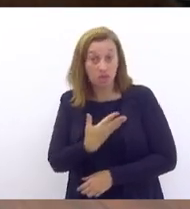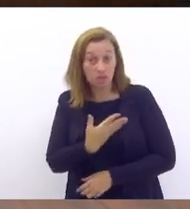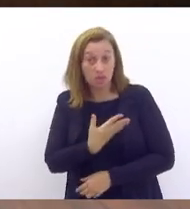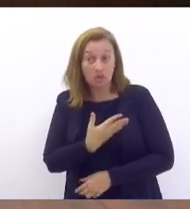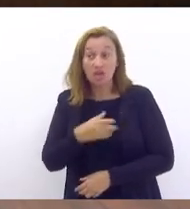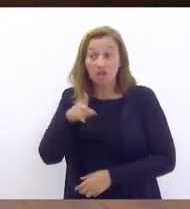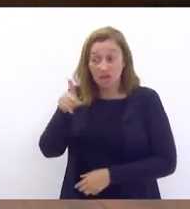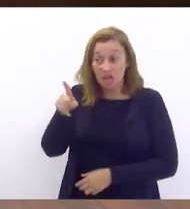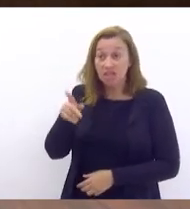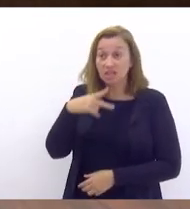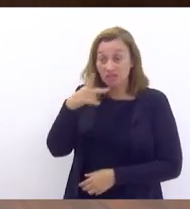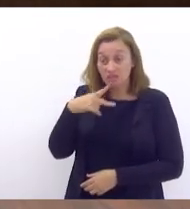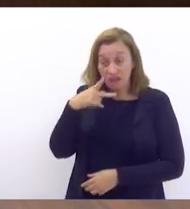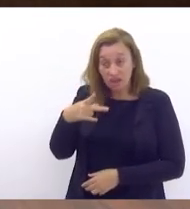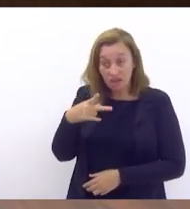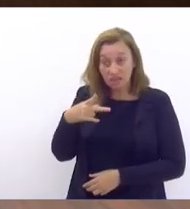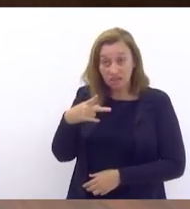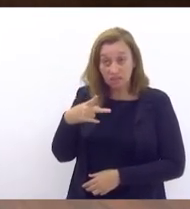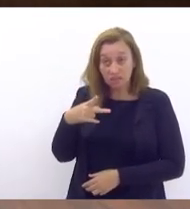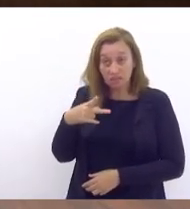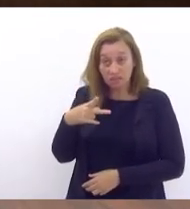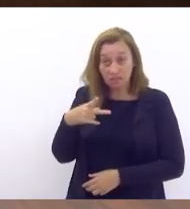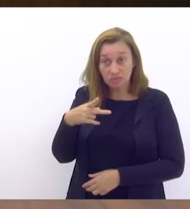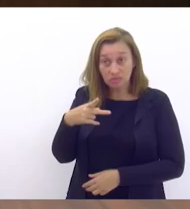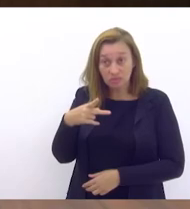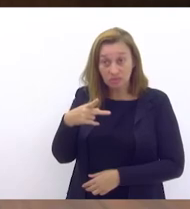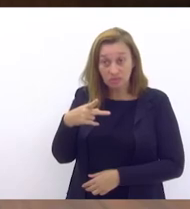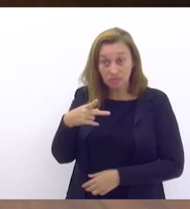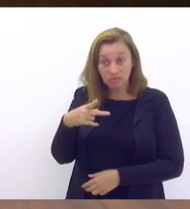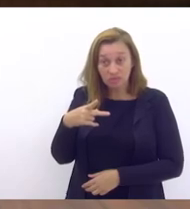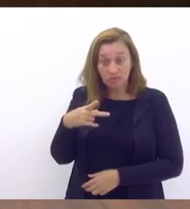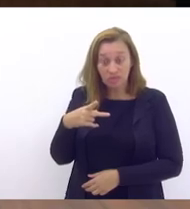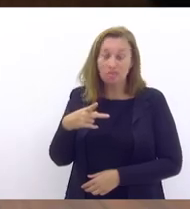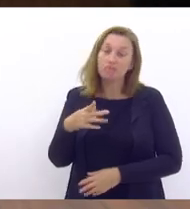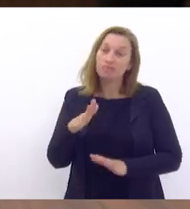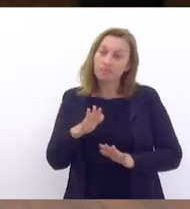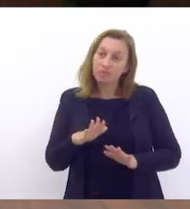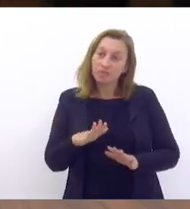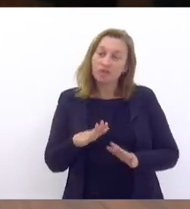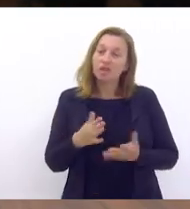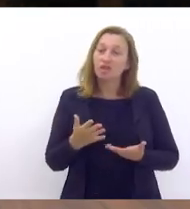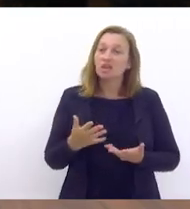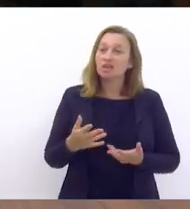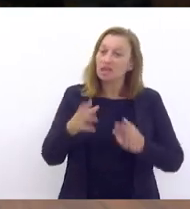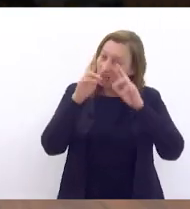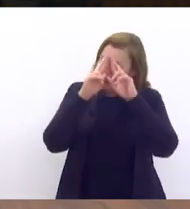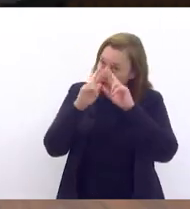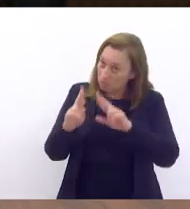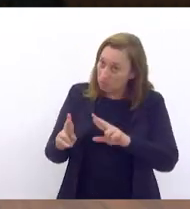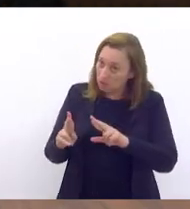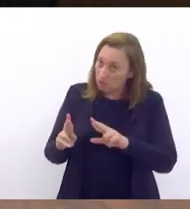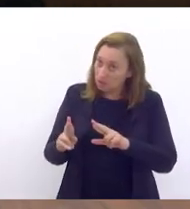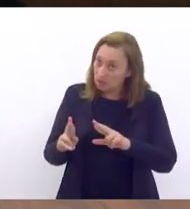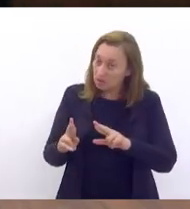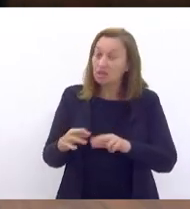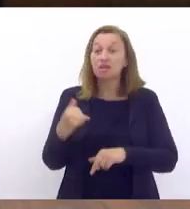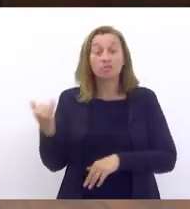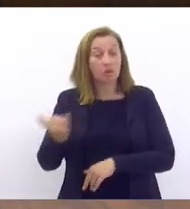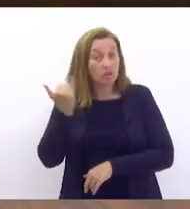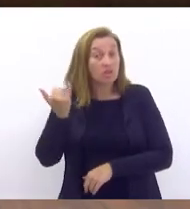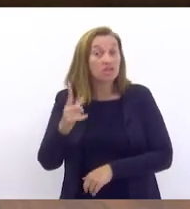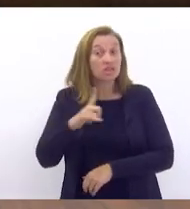ele está dizendo, para ele, pelo menos, tem relevância e tem muita